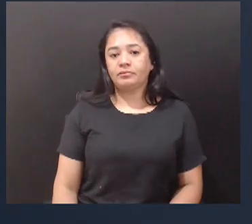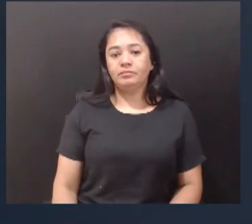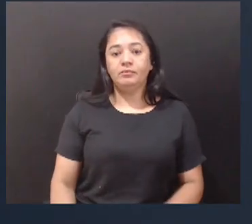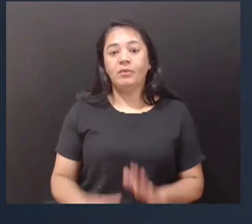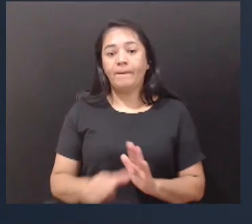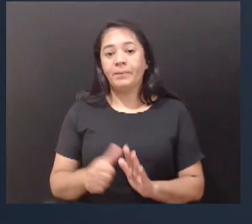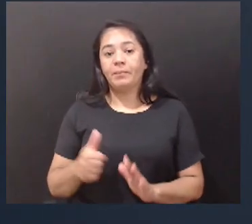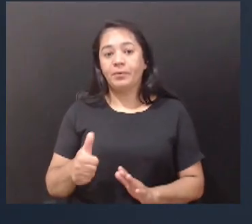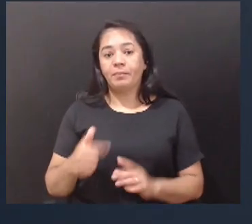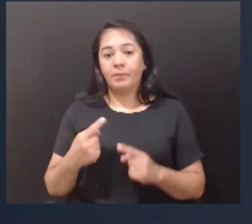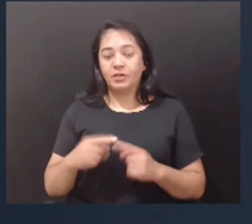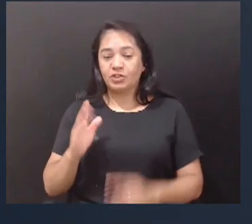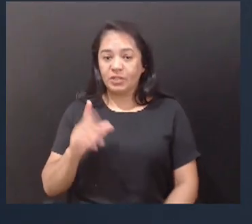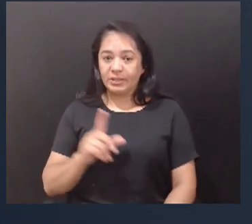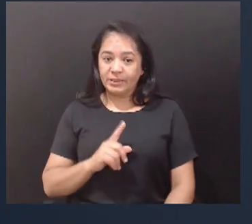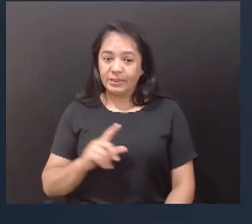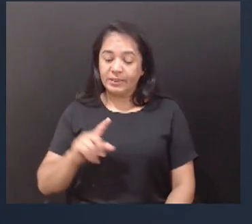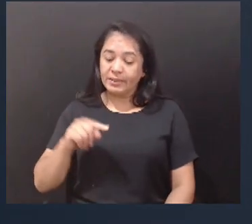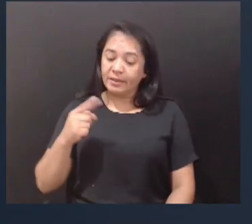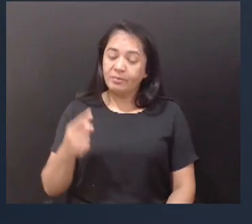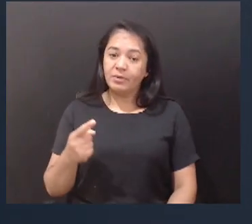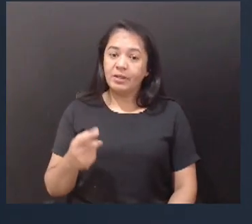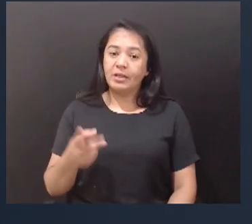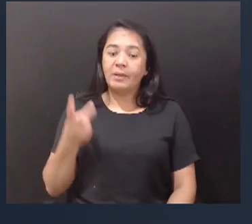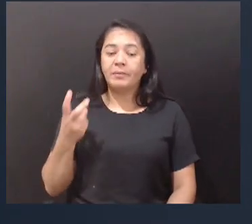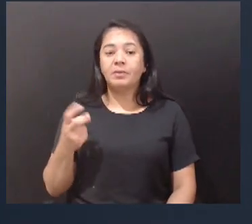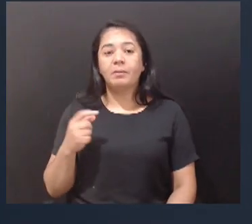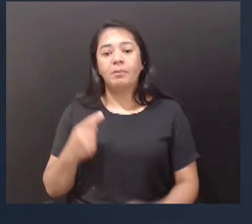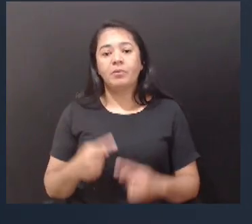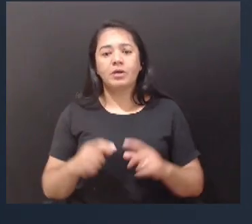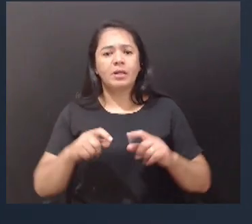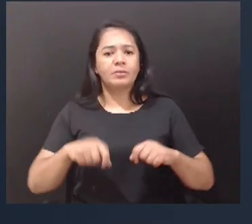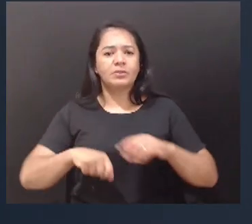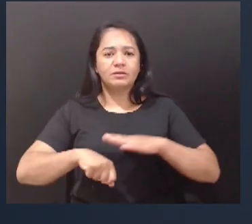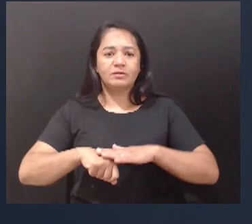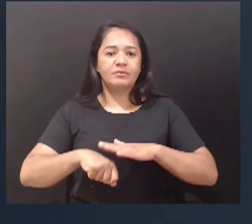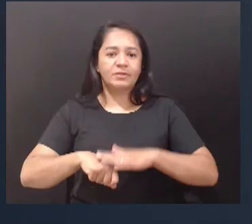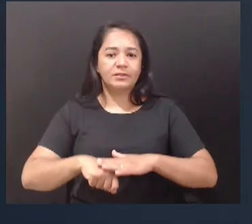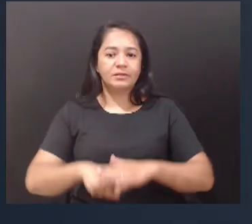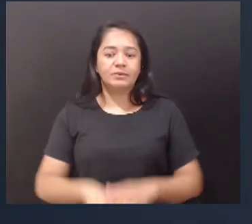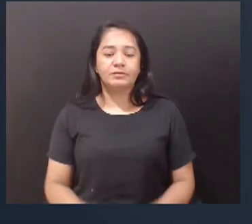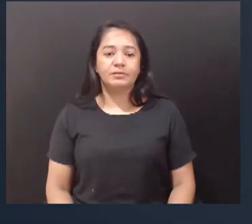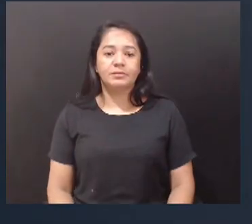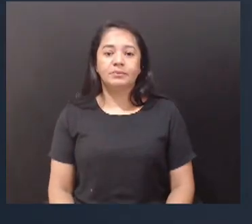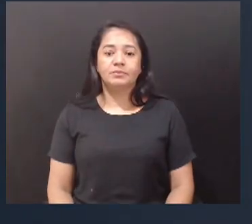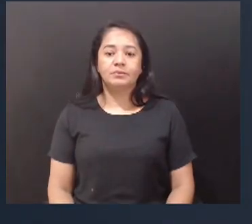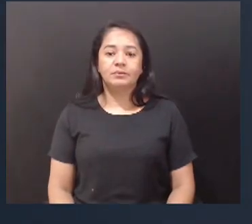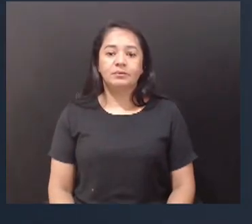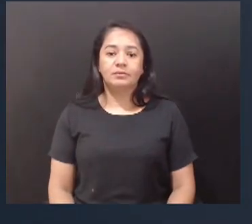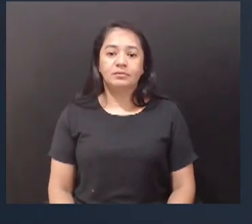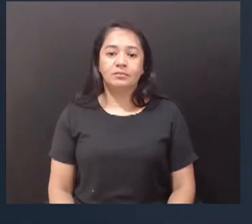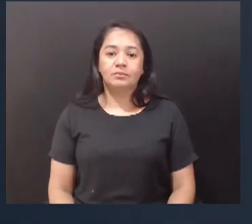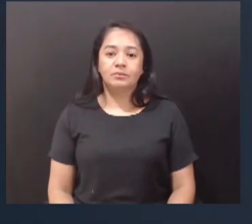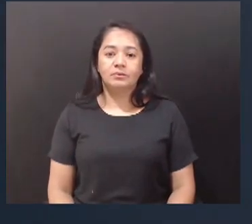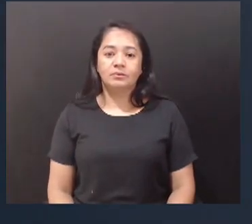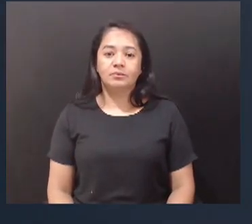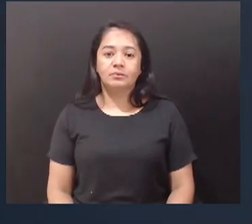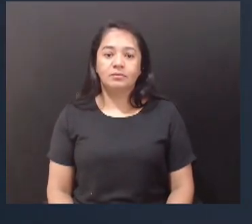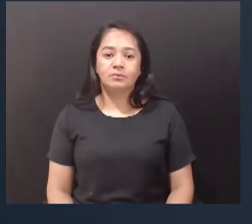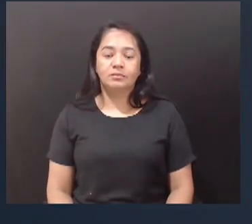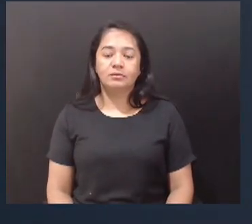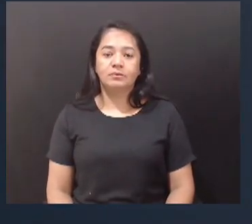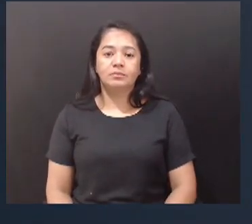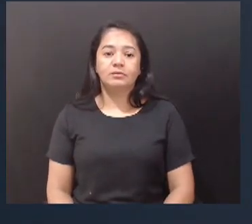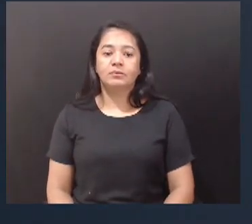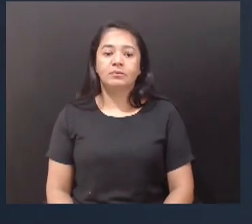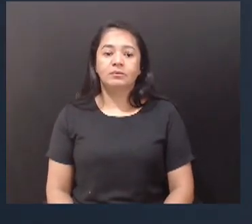e aí depois ela verifica porque dá para fazer com que ela receba mais. E aí, nesse caso, recebendo esse aporte a mais, o que ela vai verificar?